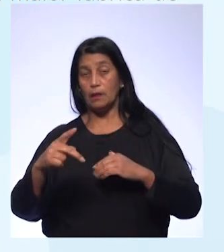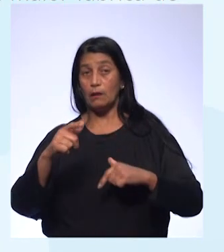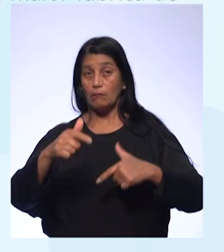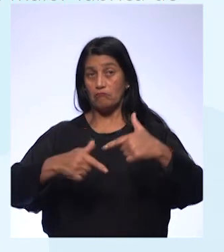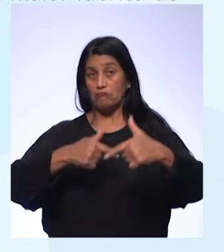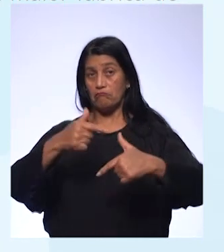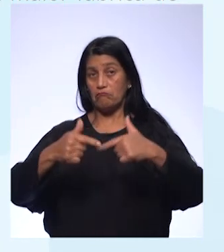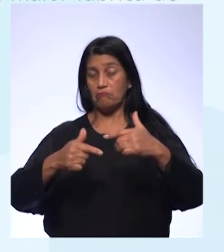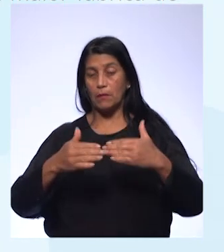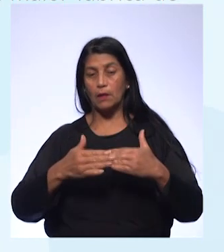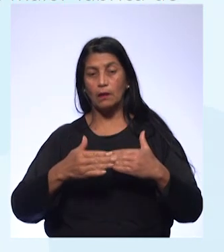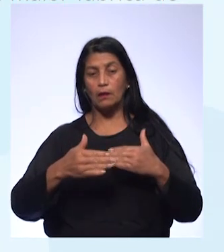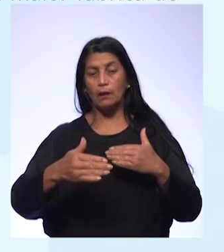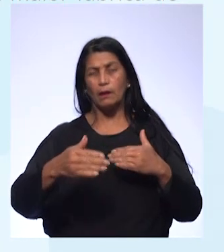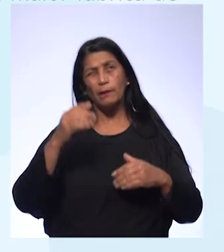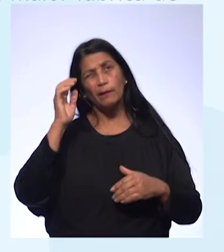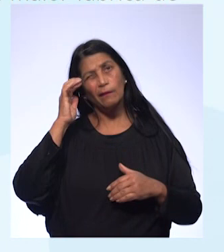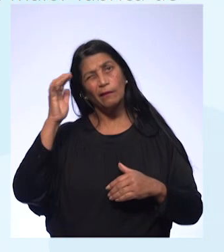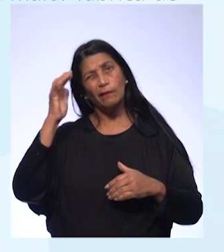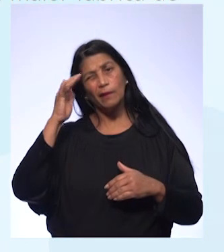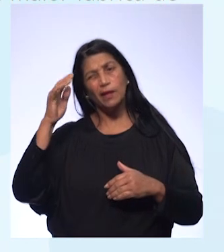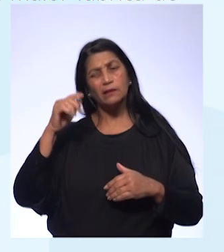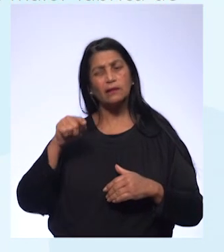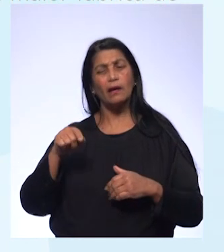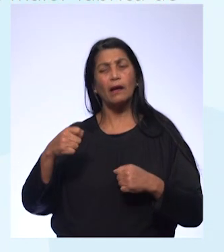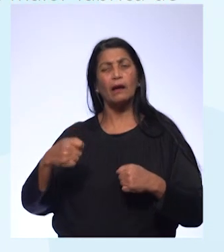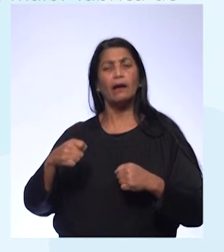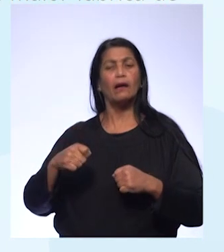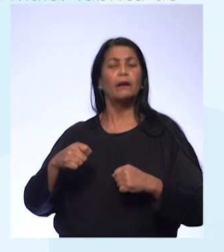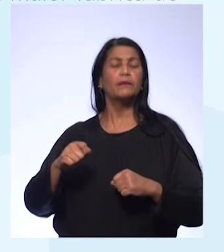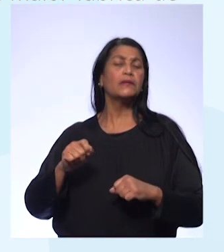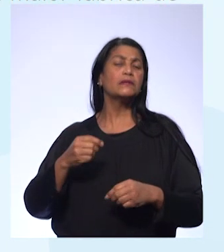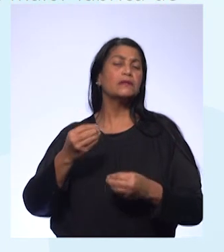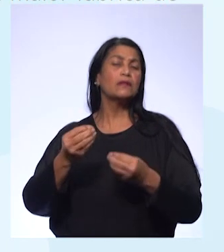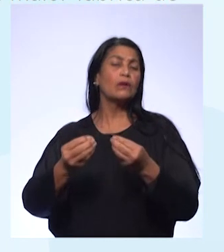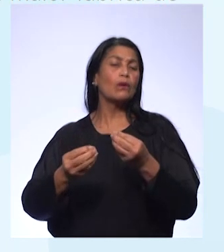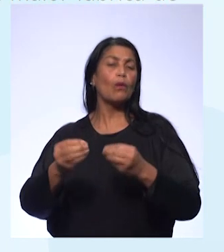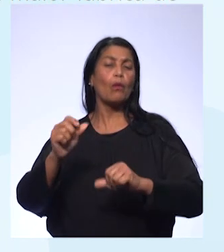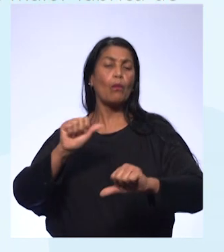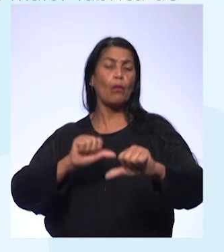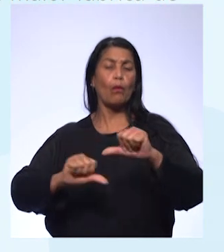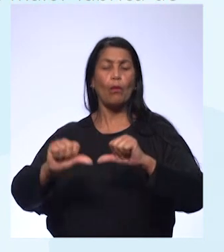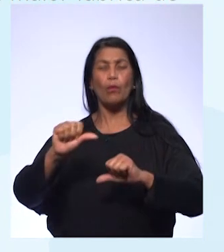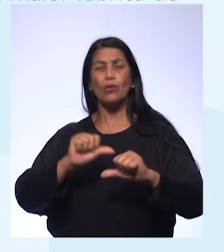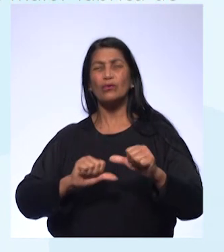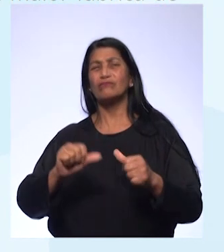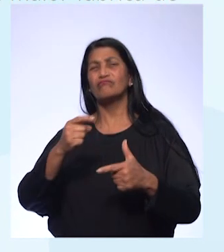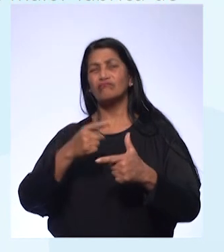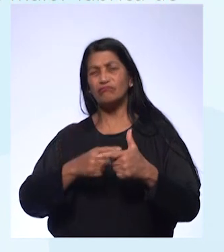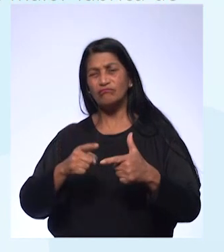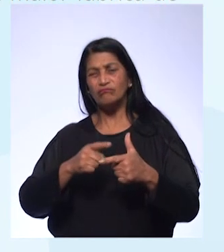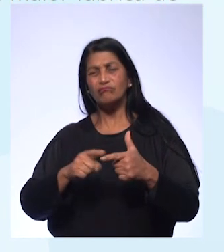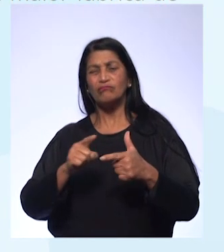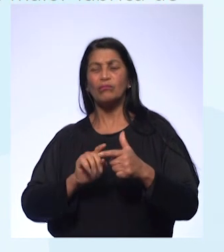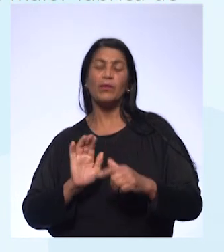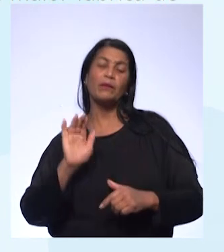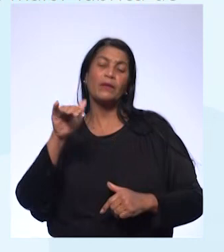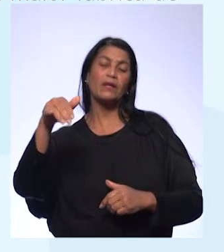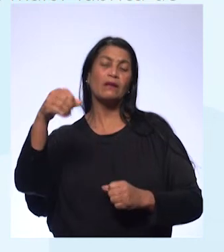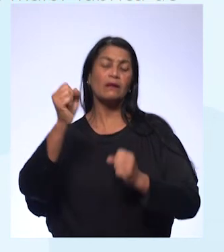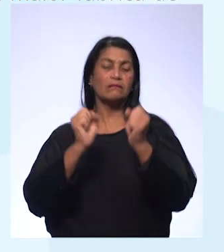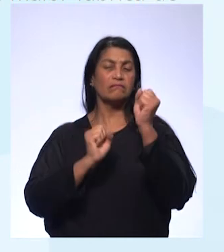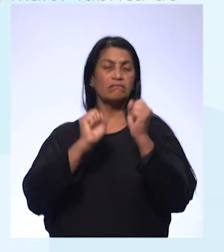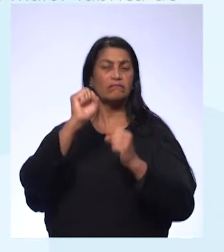a pensar em alternativas para minimizar as questões sociais, os problemas que os operários